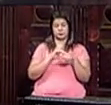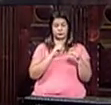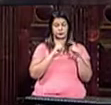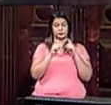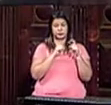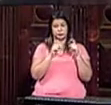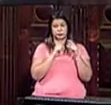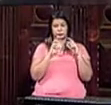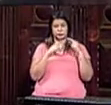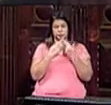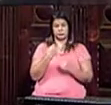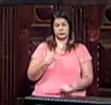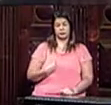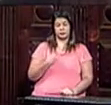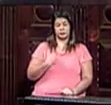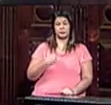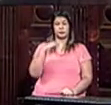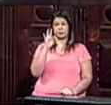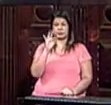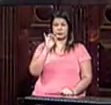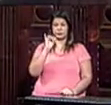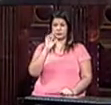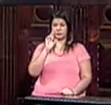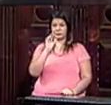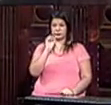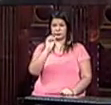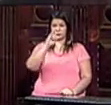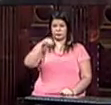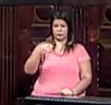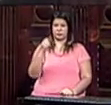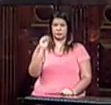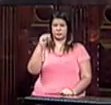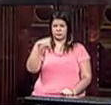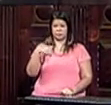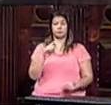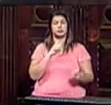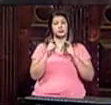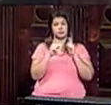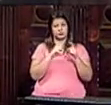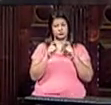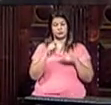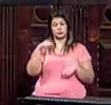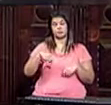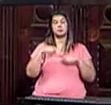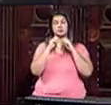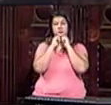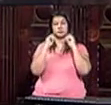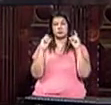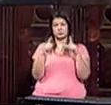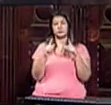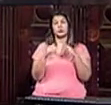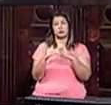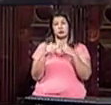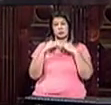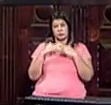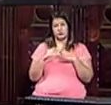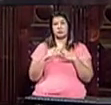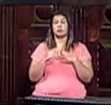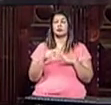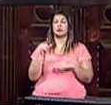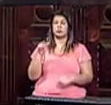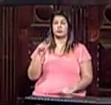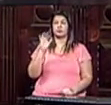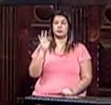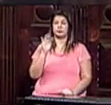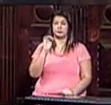que teve a participação da Firjan, nesta audiência pública realizada nessa casa, foi solicitado pela